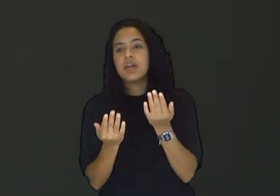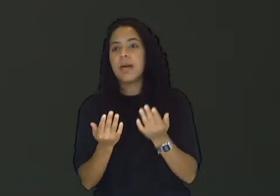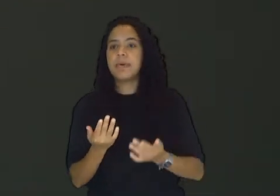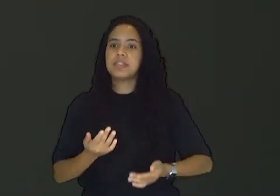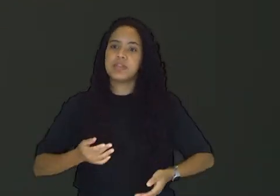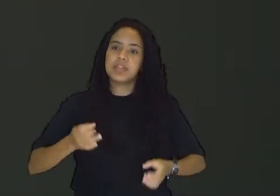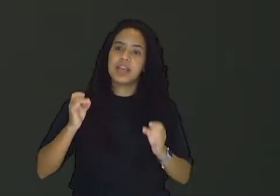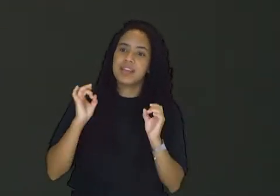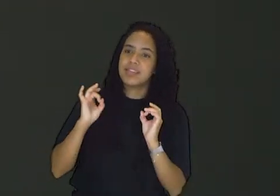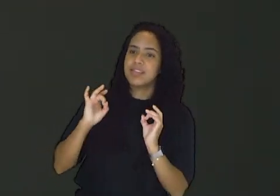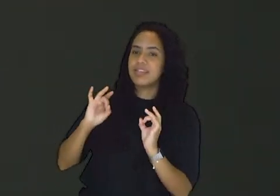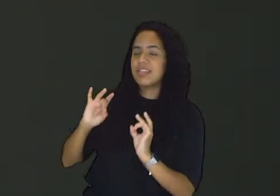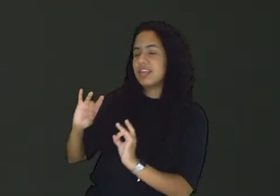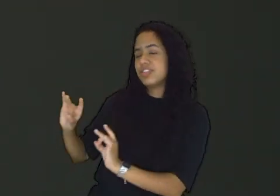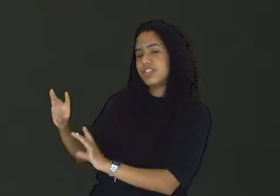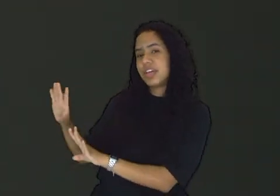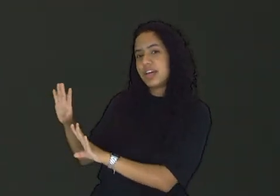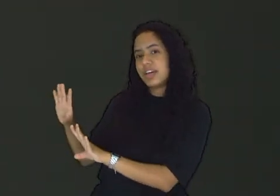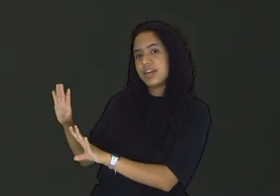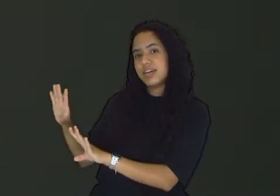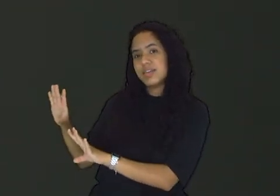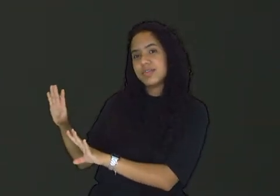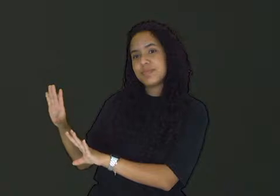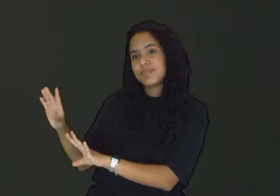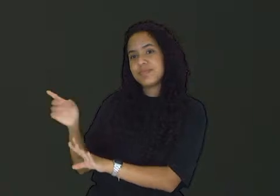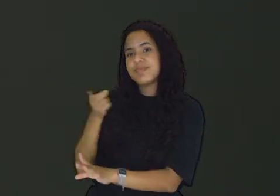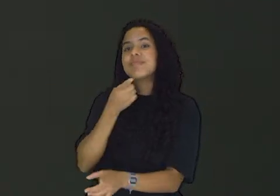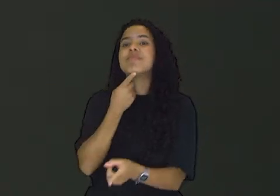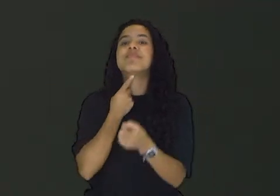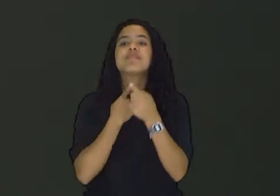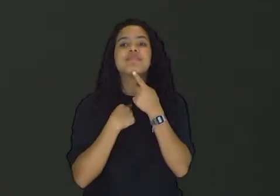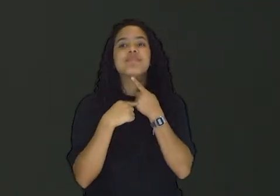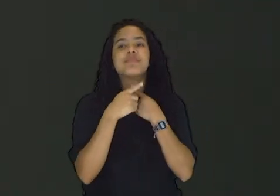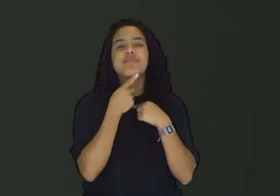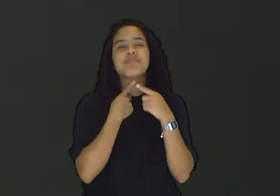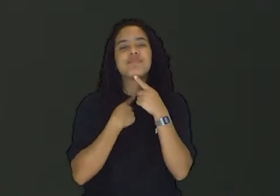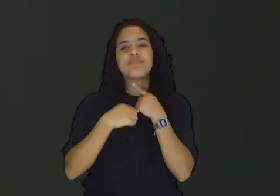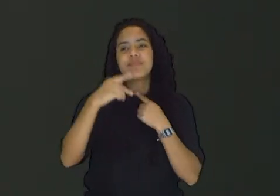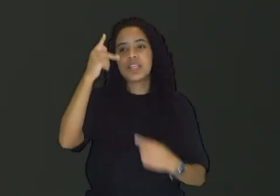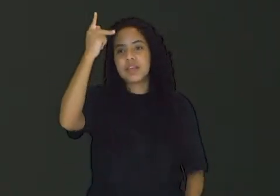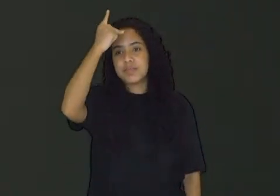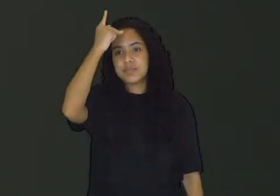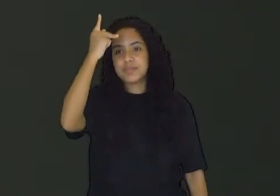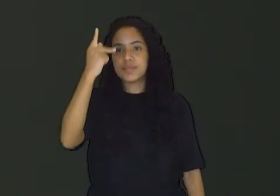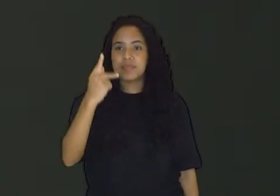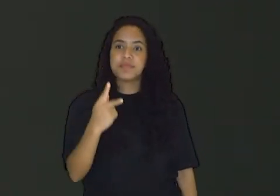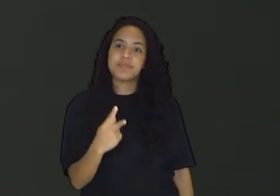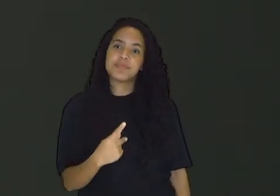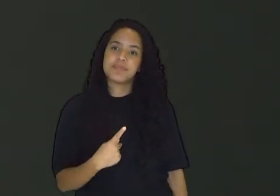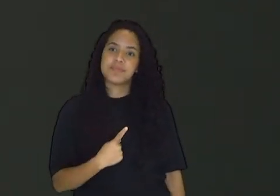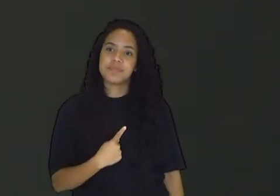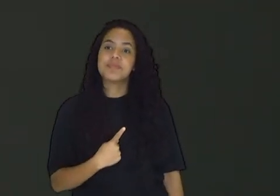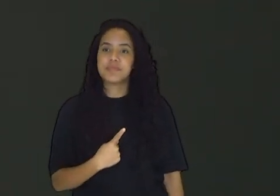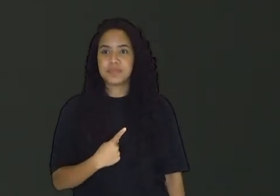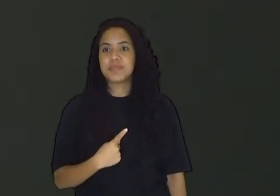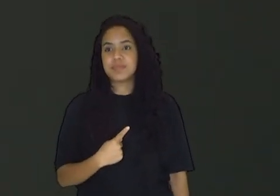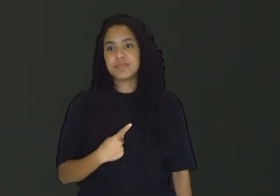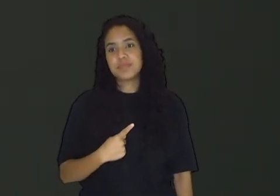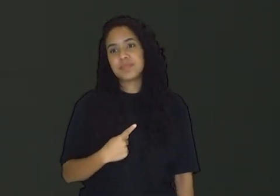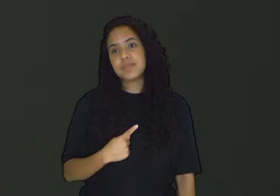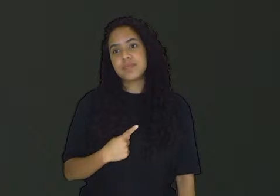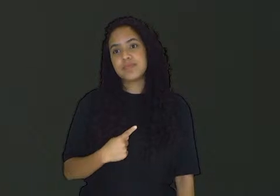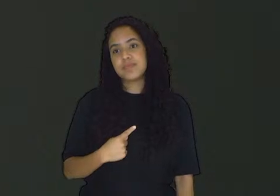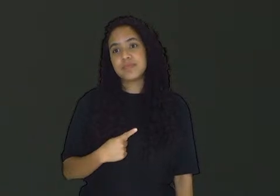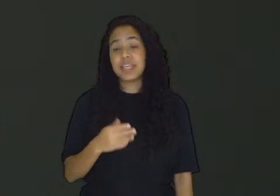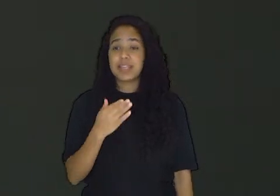Abandona isso. é o que me resta quando